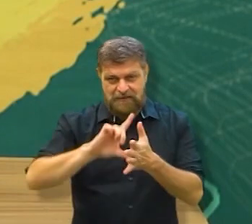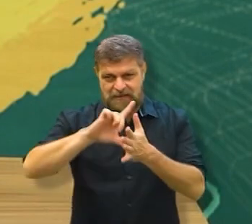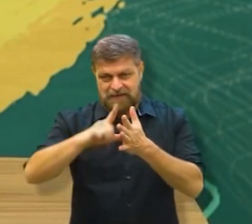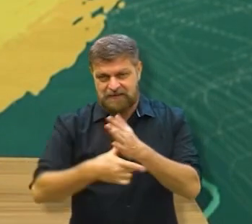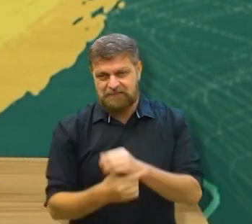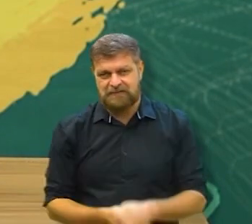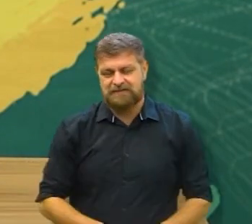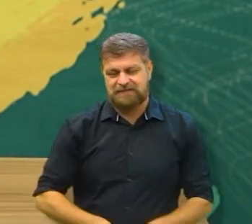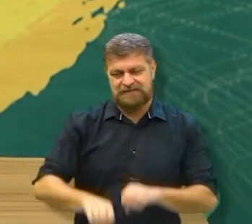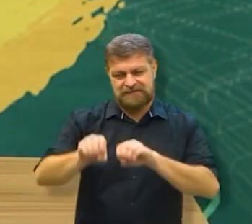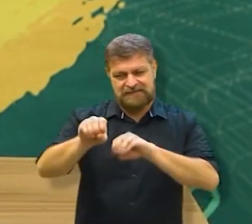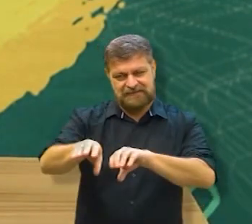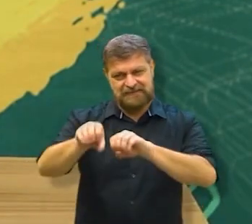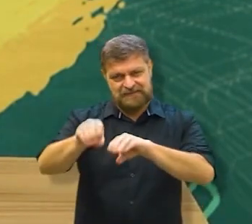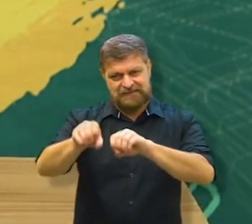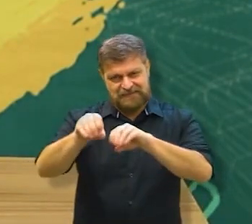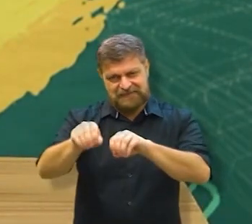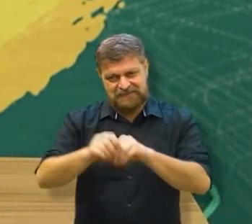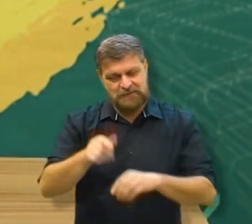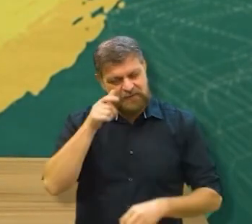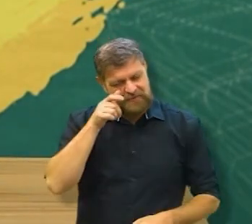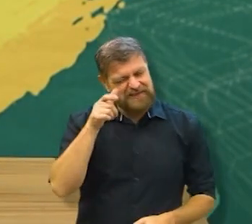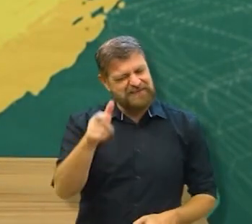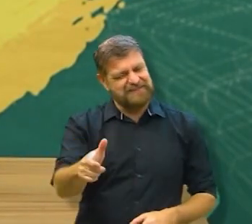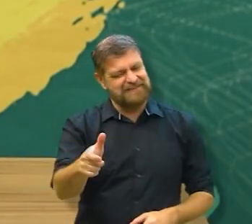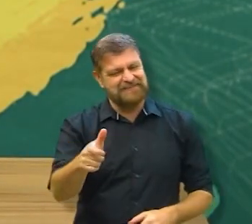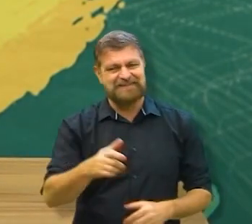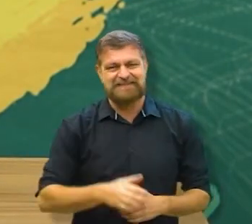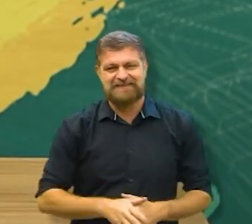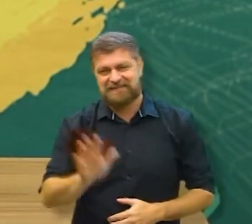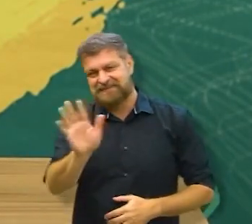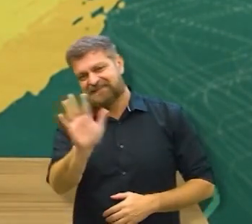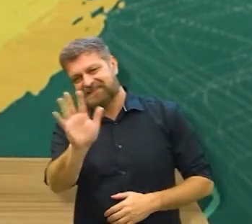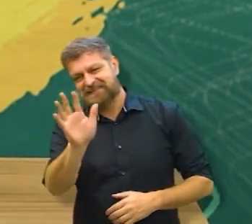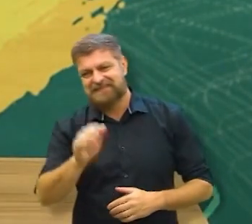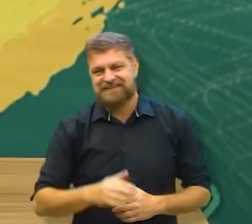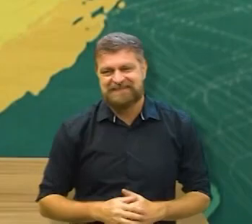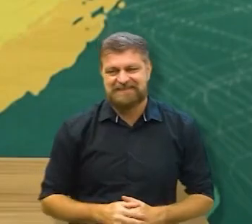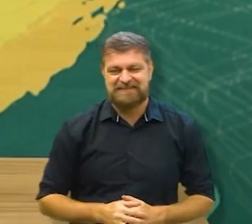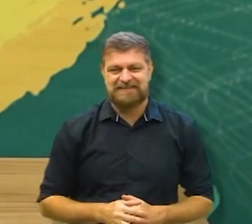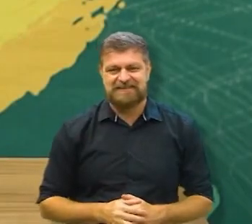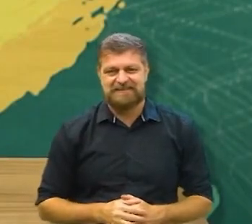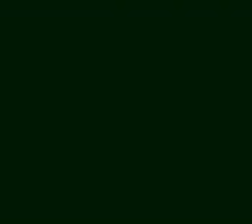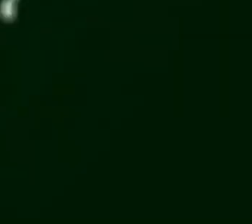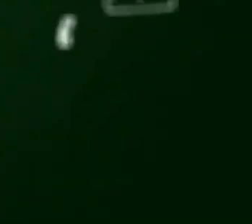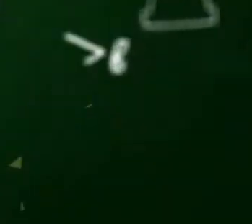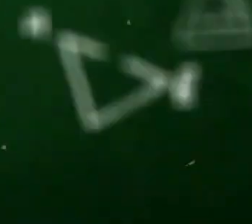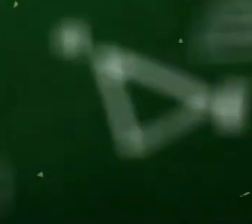uma próxima oportunidade aqui, é claro, no quadro De Olho na Educação. Tchau!